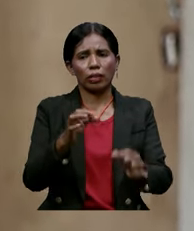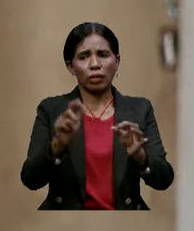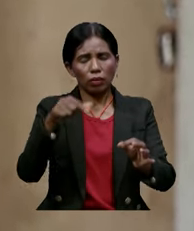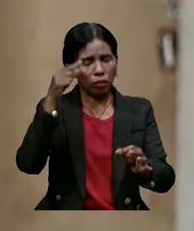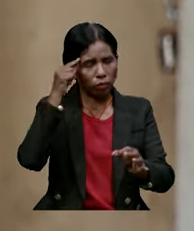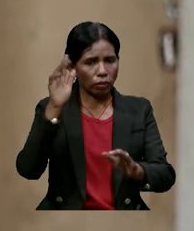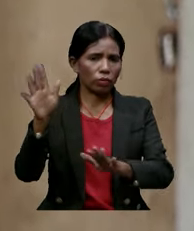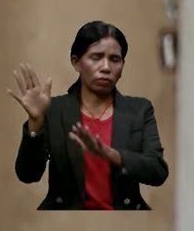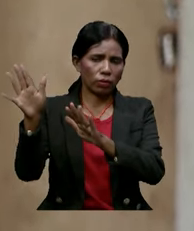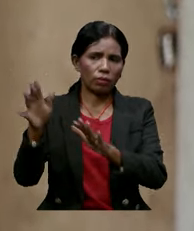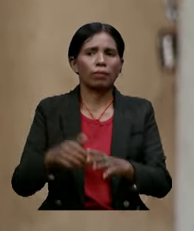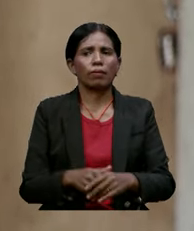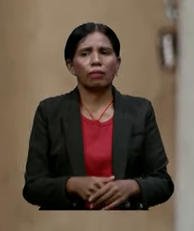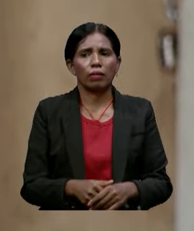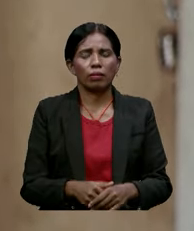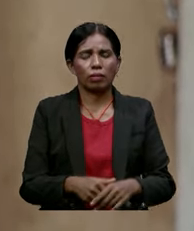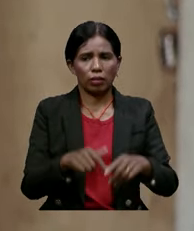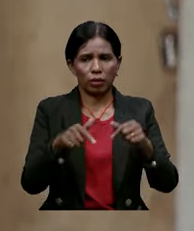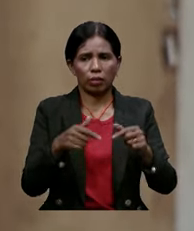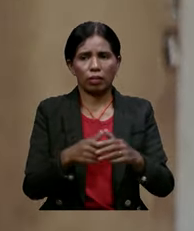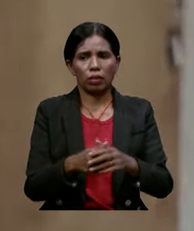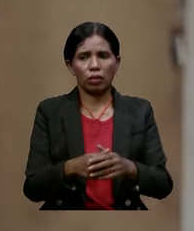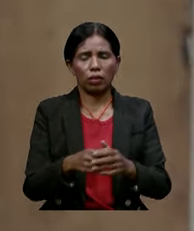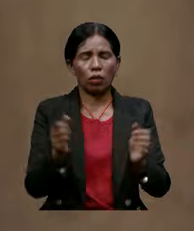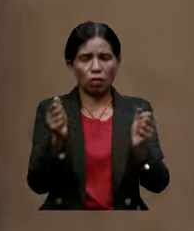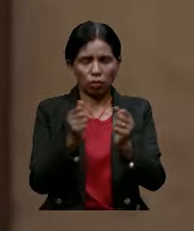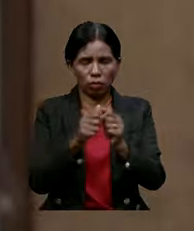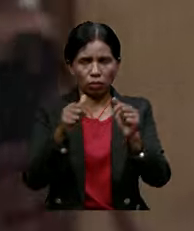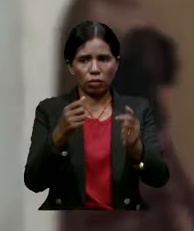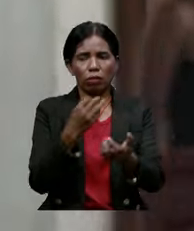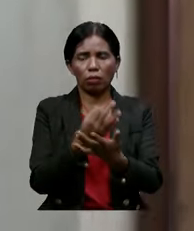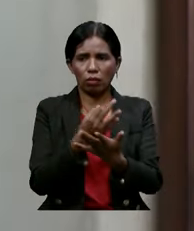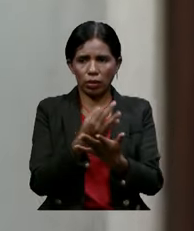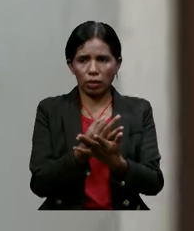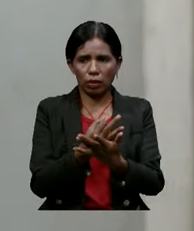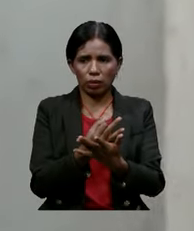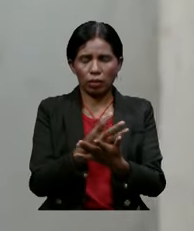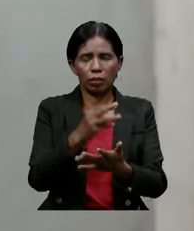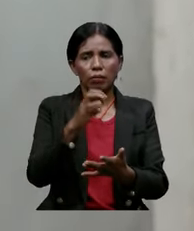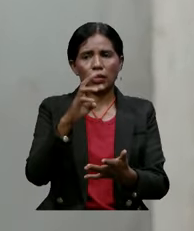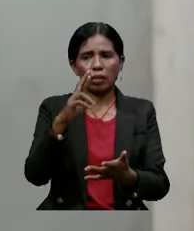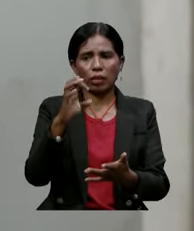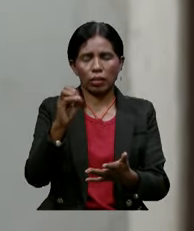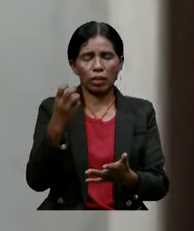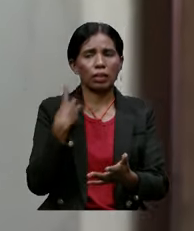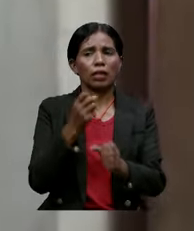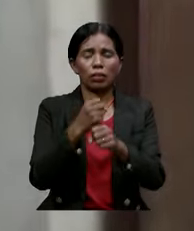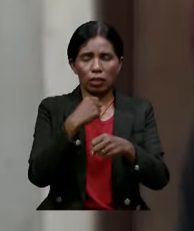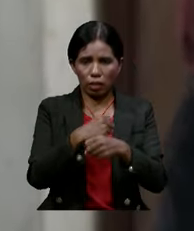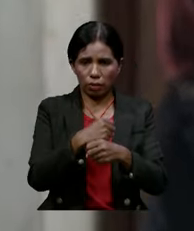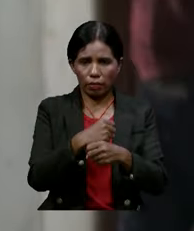local, e nem, rotan, fundo minério de Beita, tu queria,